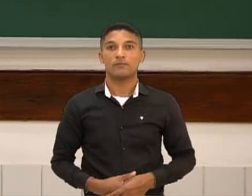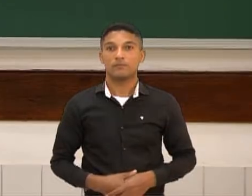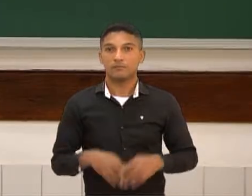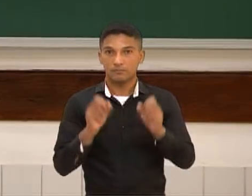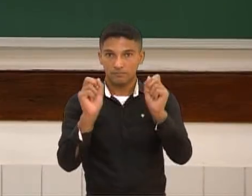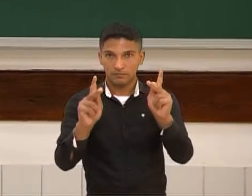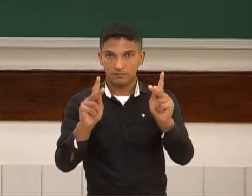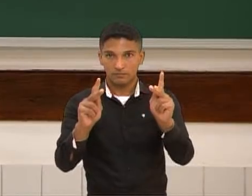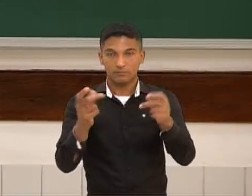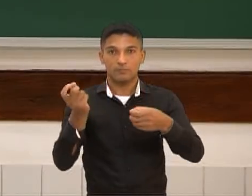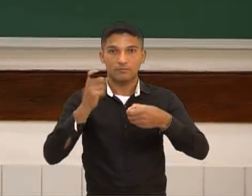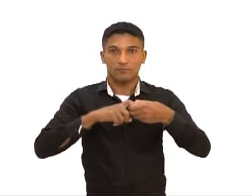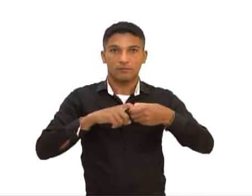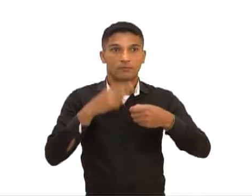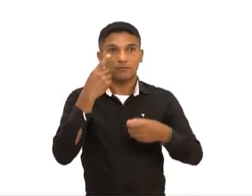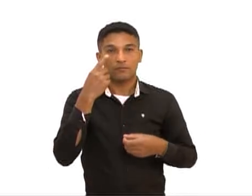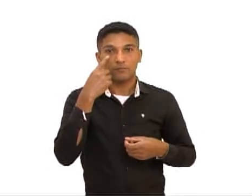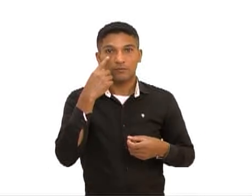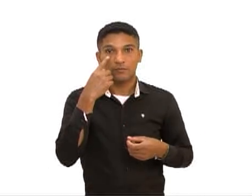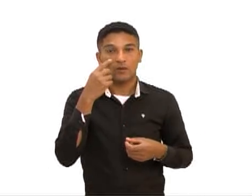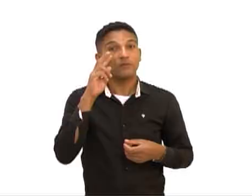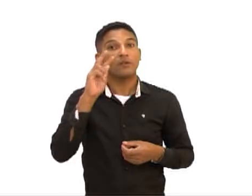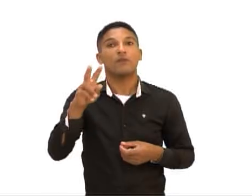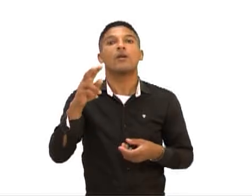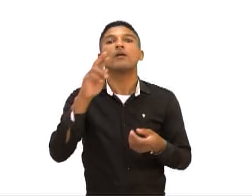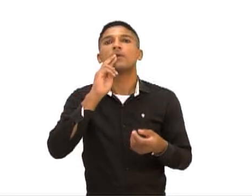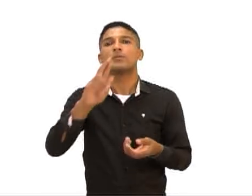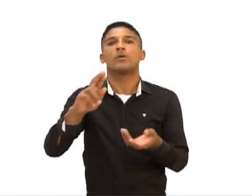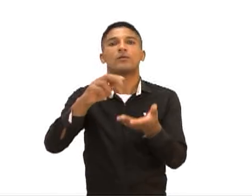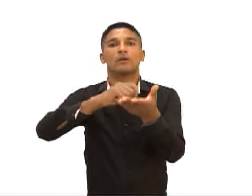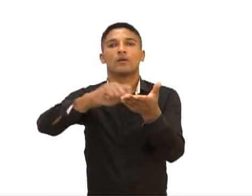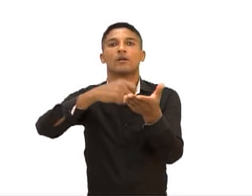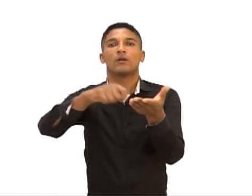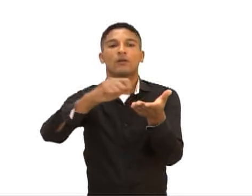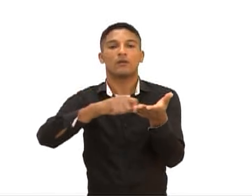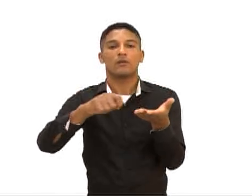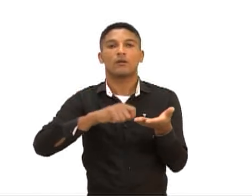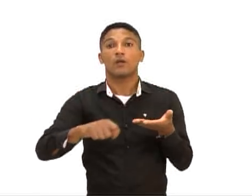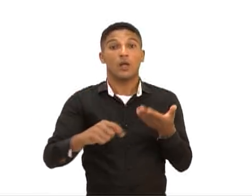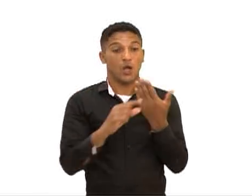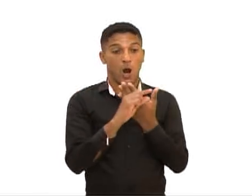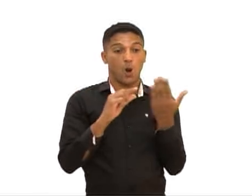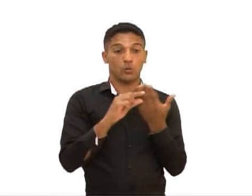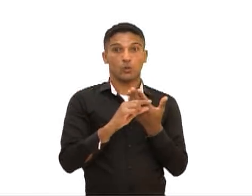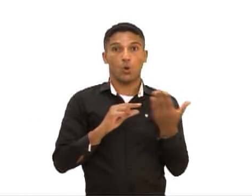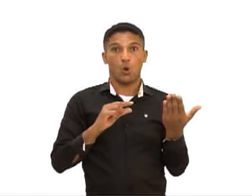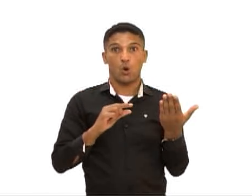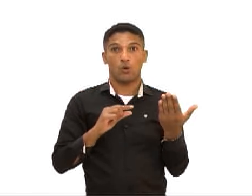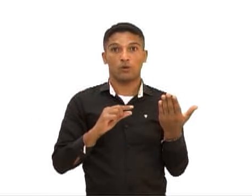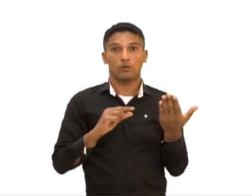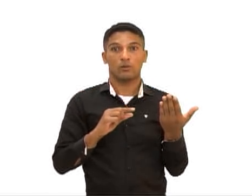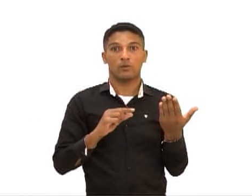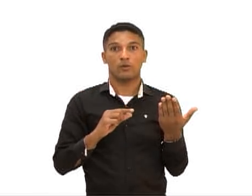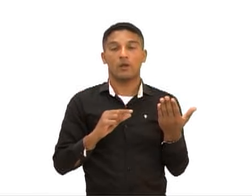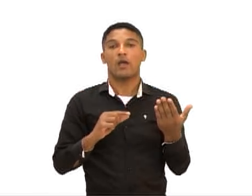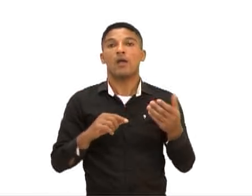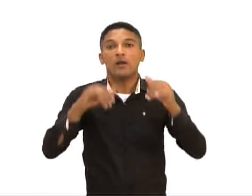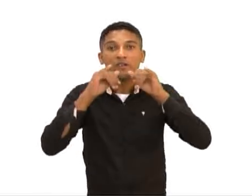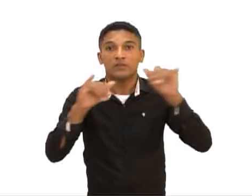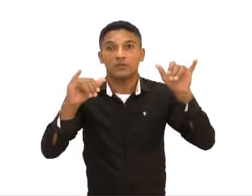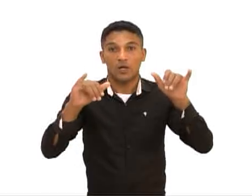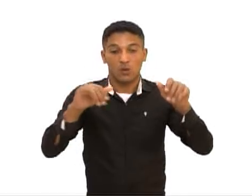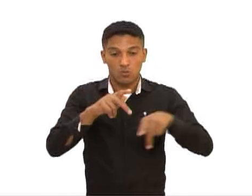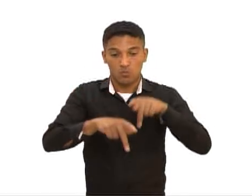Ok, pessoal? Retornando então, olha lá. Então, o autor alertou a população para a necessidade de que todos